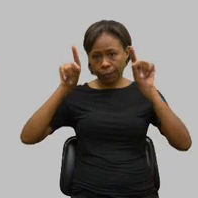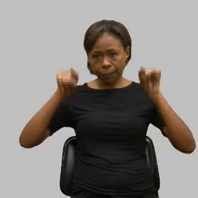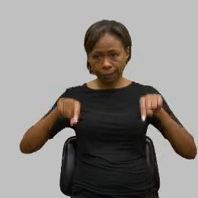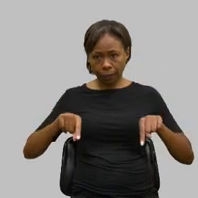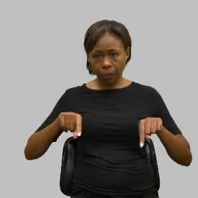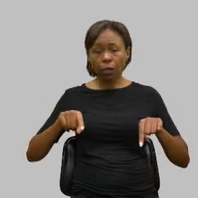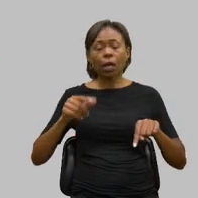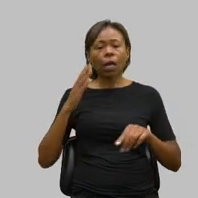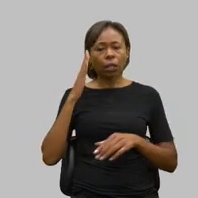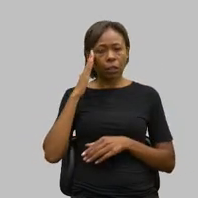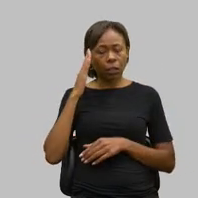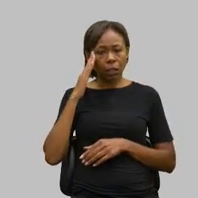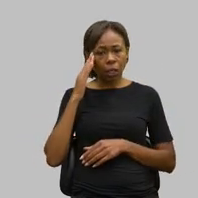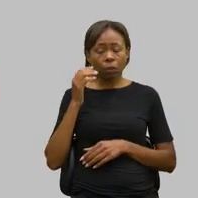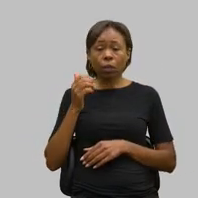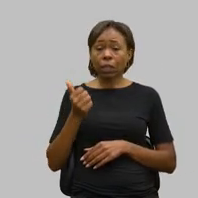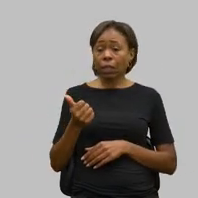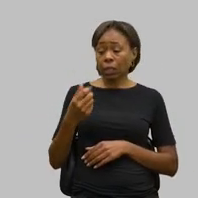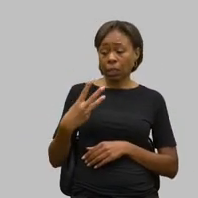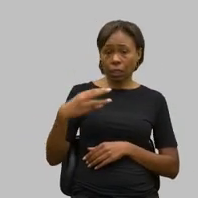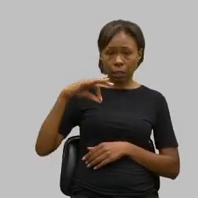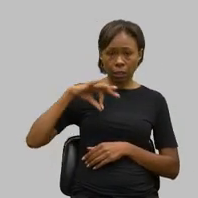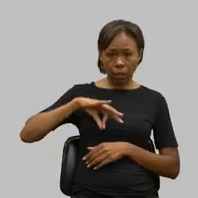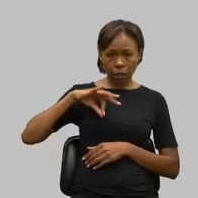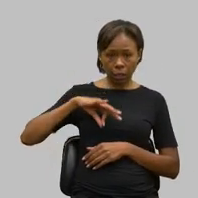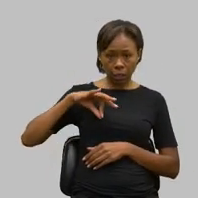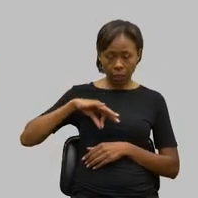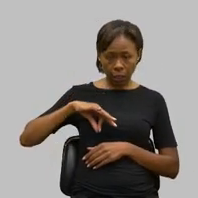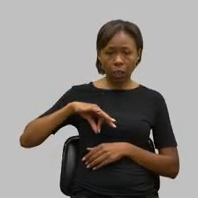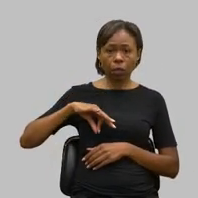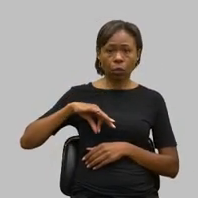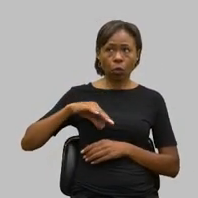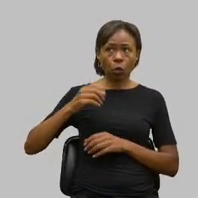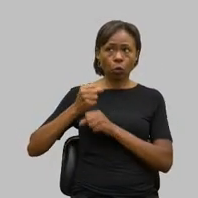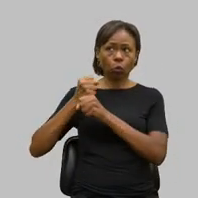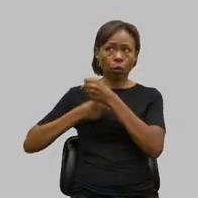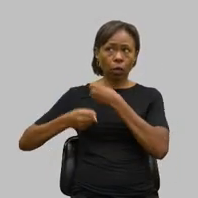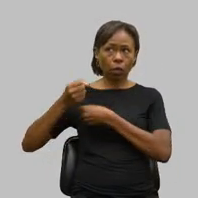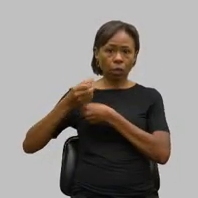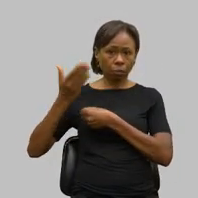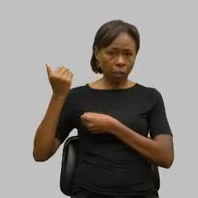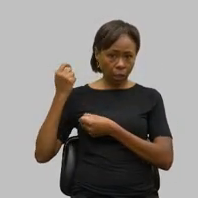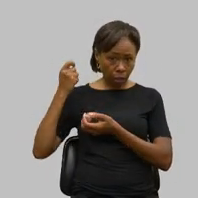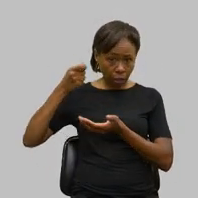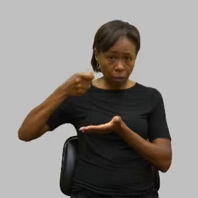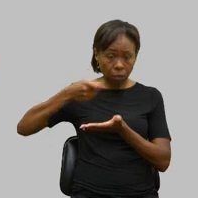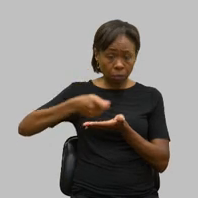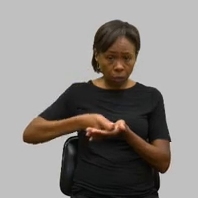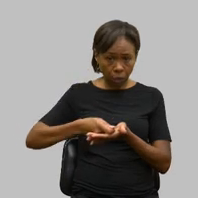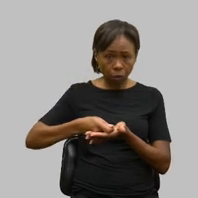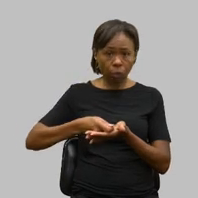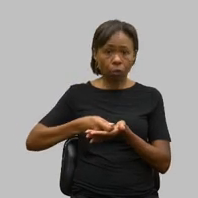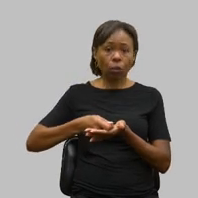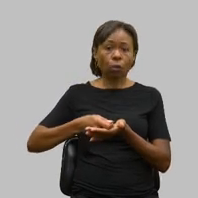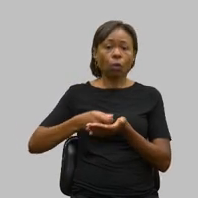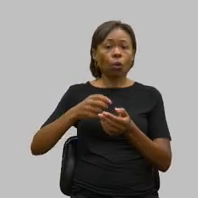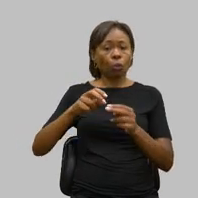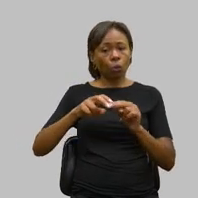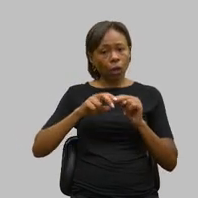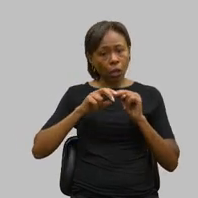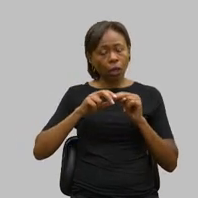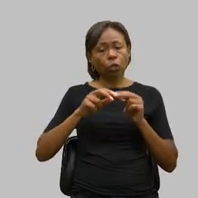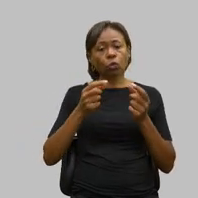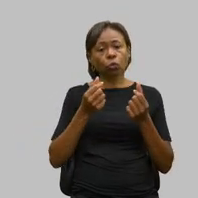boa parte do 13º dos servidores da saúde do ano passado só foi possível ser pago pelos recursos da